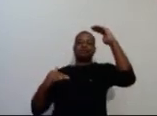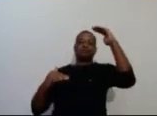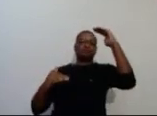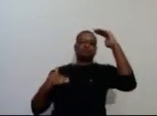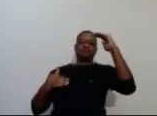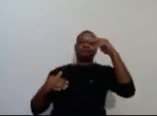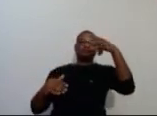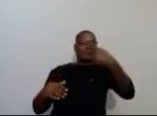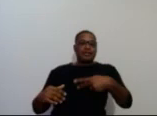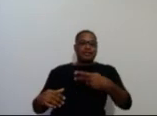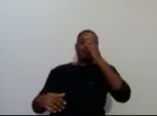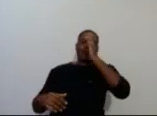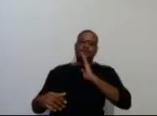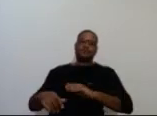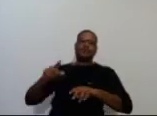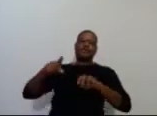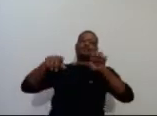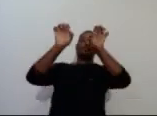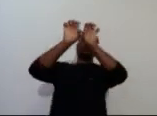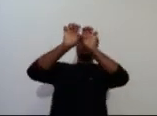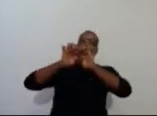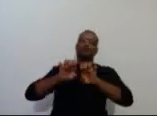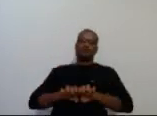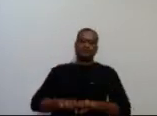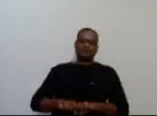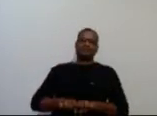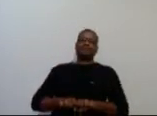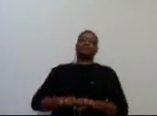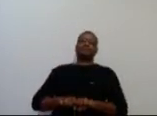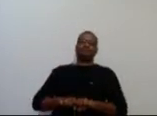pela lente da desigualdade social, né? Para a gente